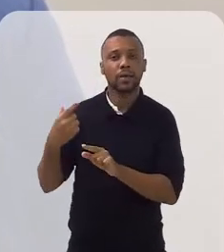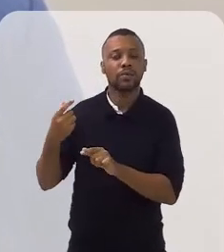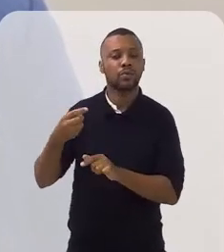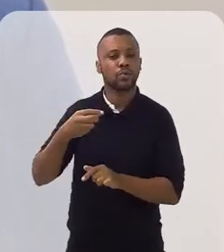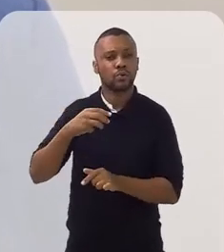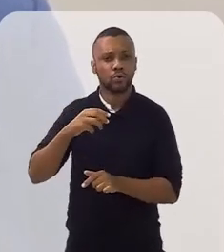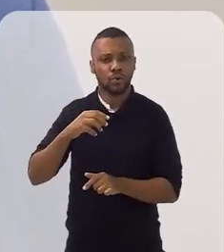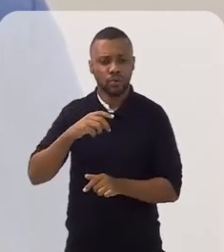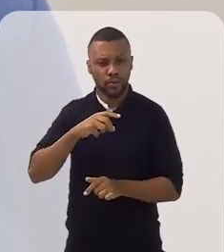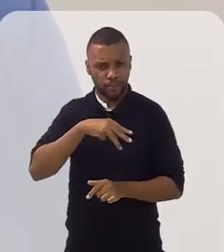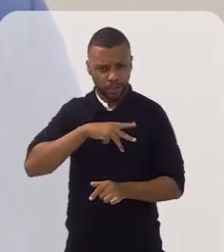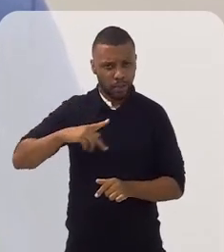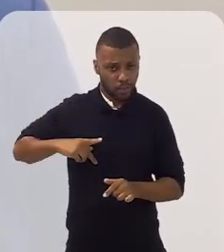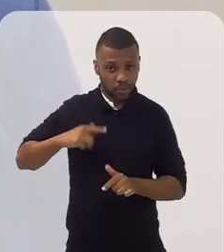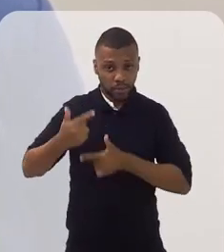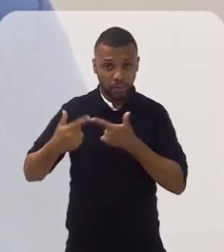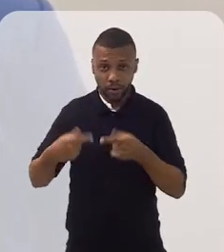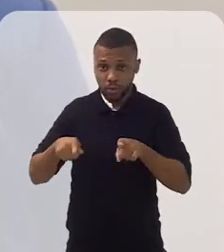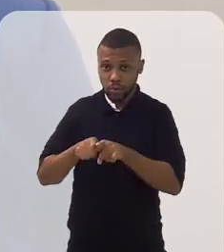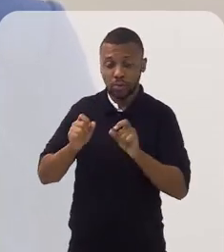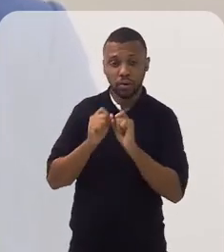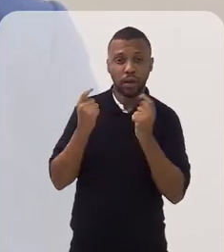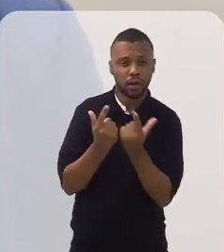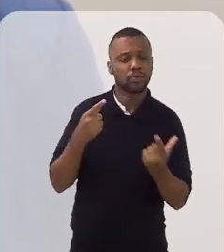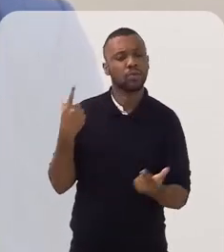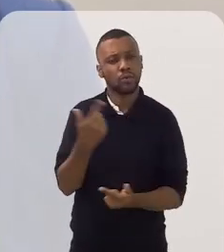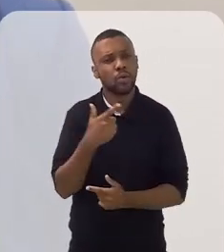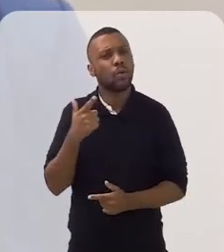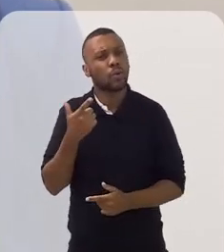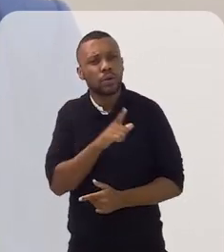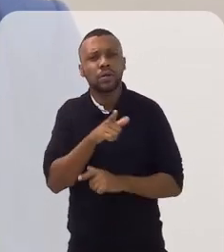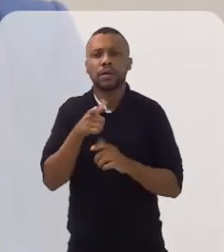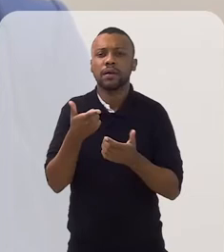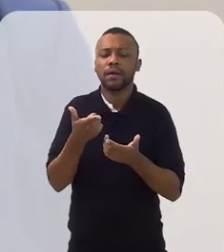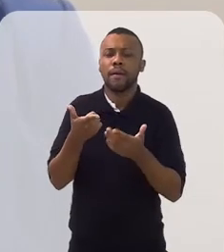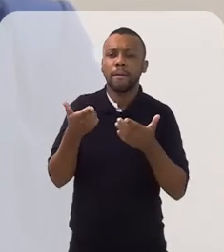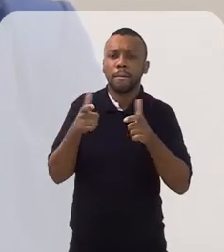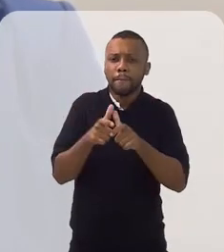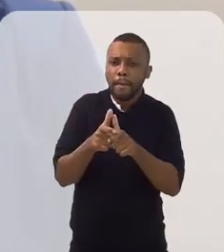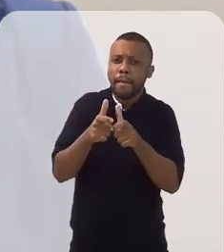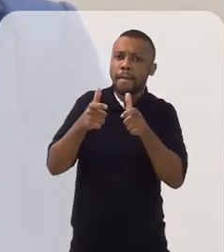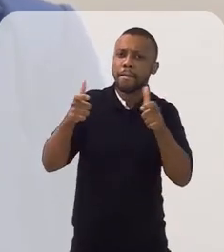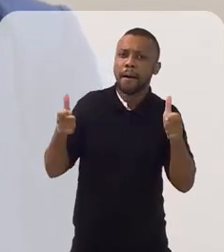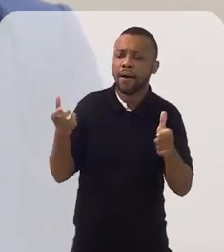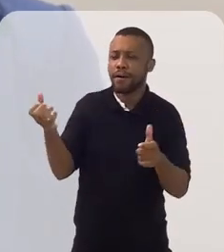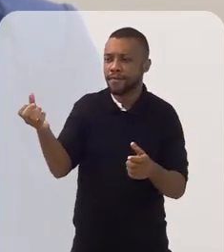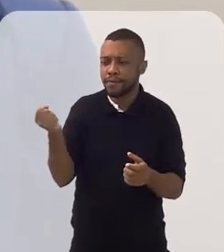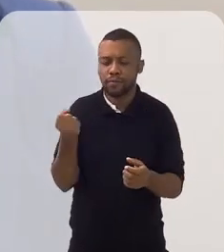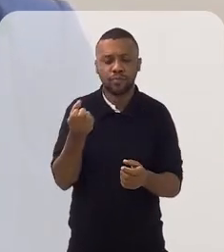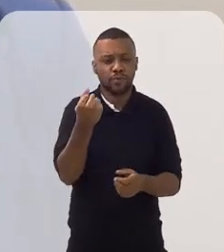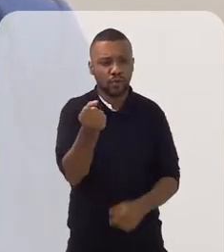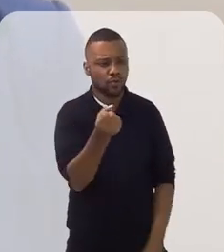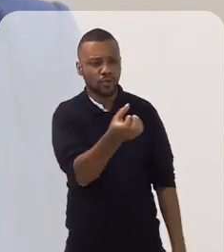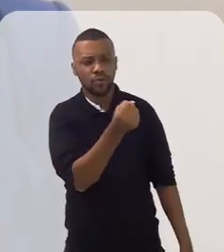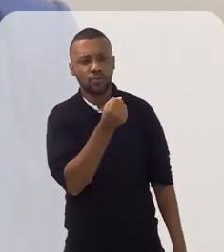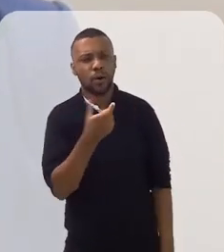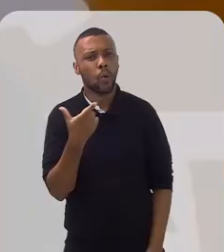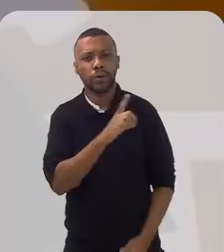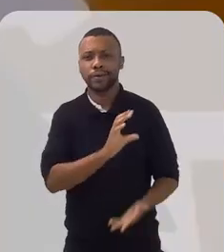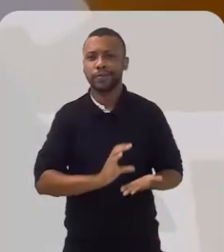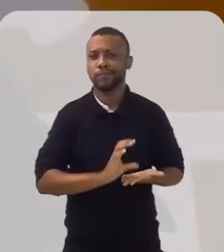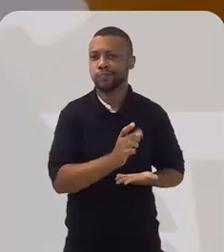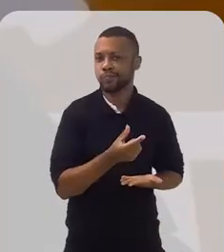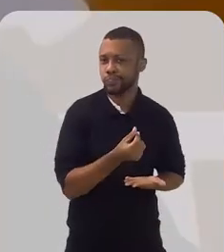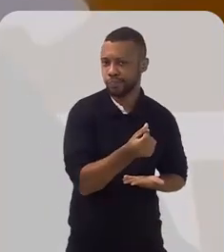chegar a esses municípios e a gente conseguir ampliar aí esse número de fundos para os quais o dinheiro pode ser destinado. Acho que o